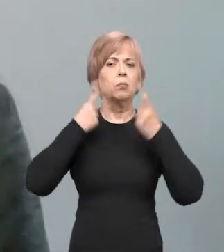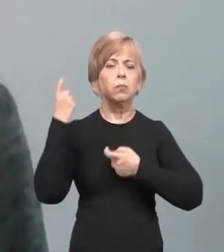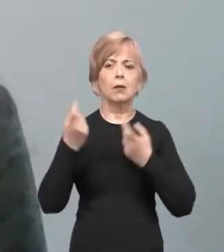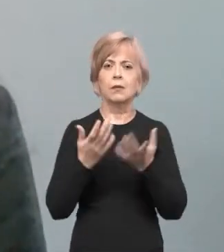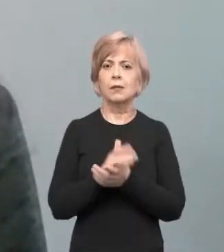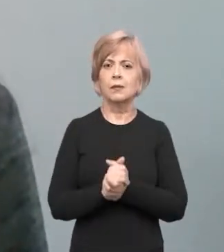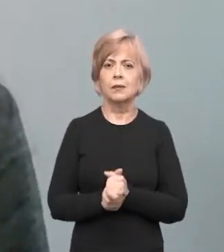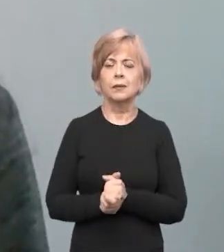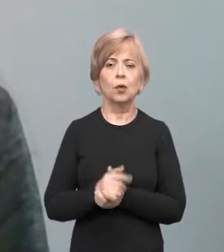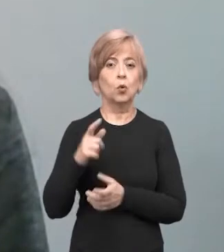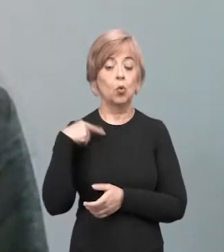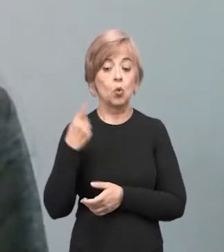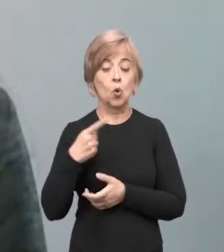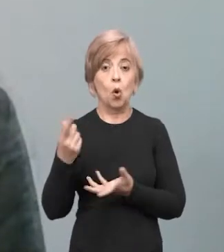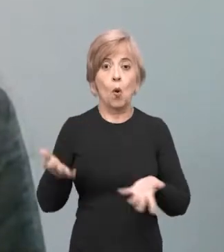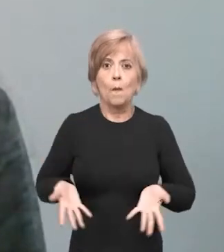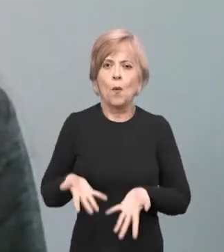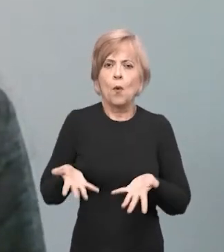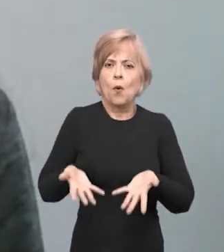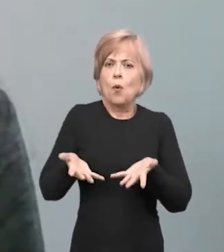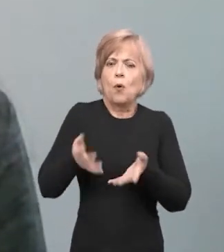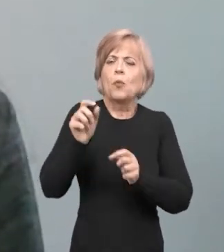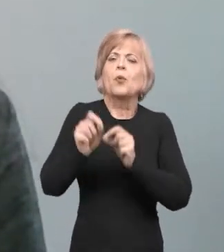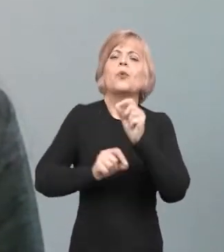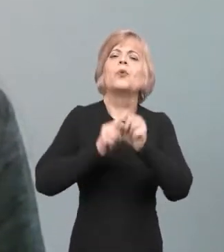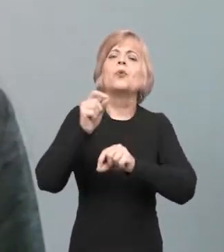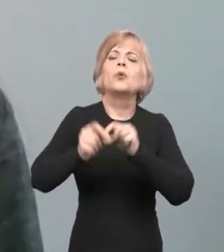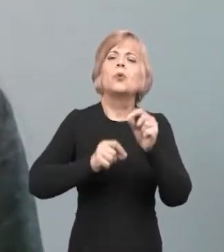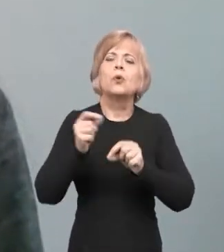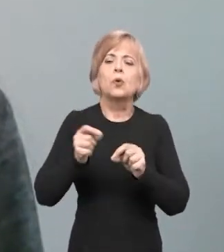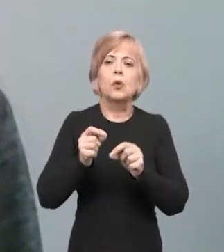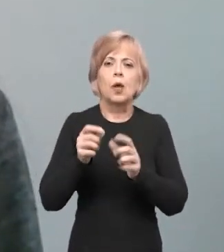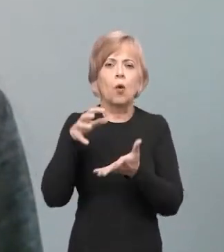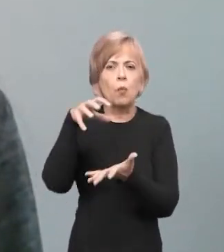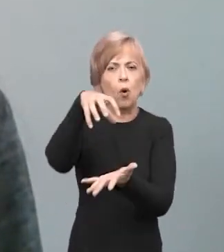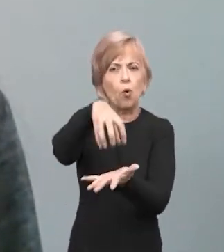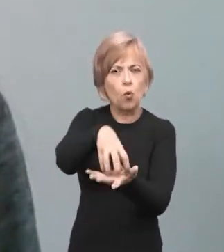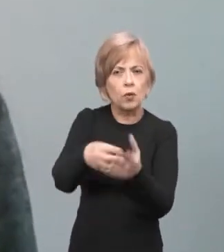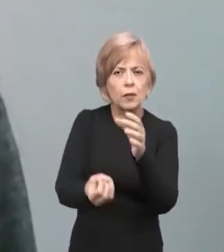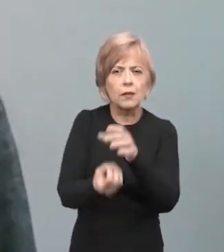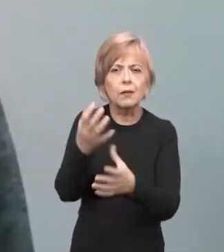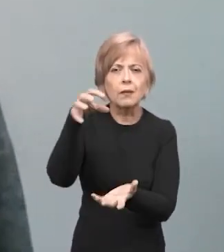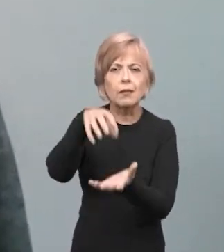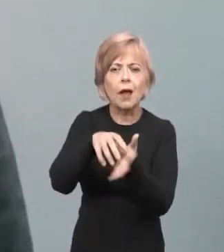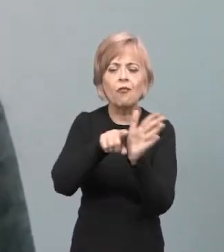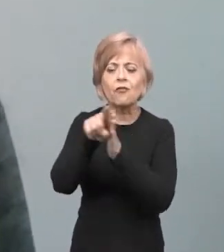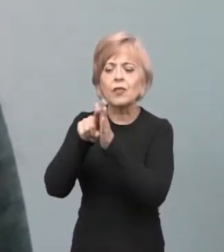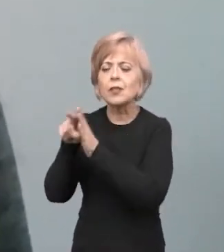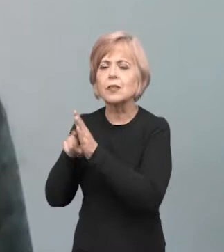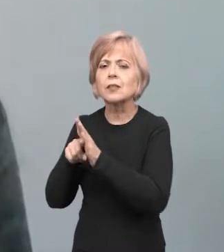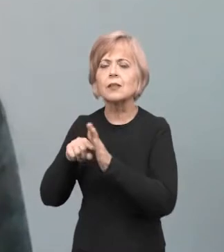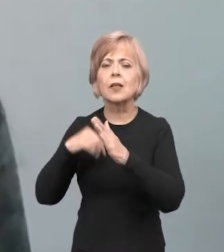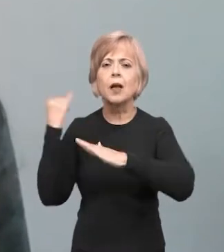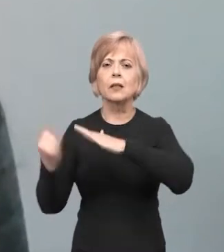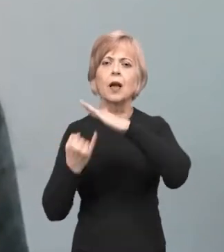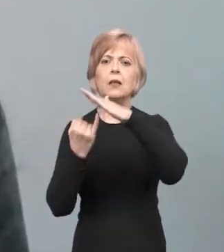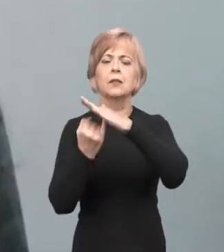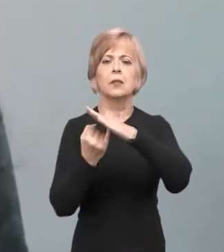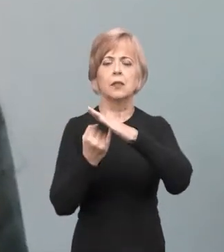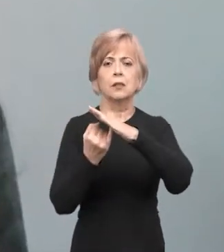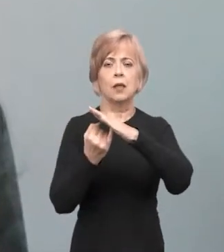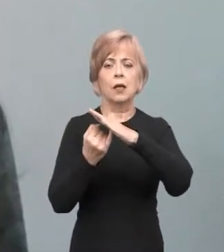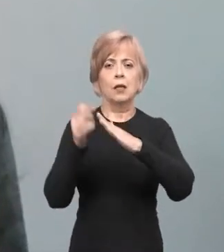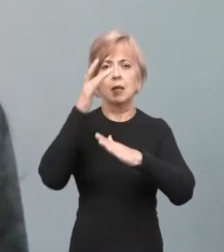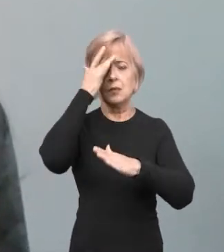preocupação da gente promover uma uniformidade de atuação do promotor de justiça na fiscalização das instituições de